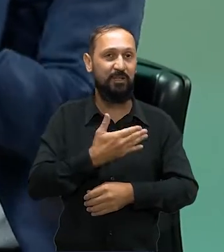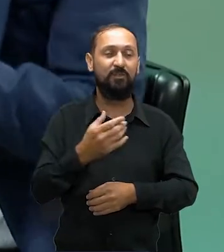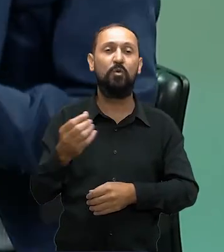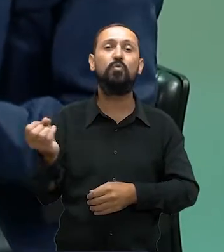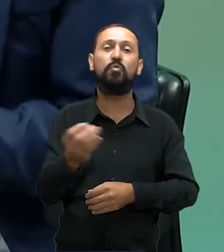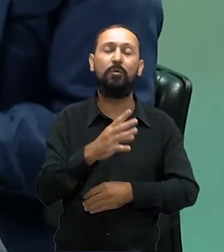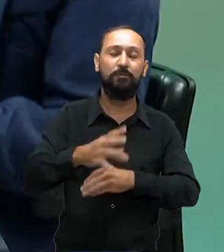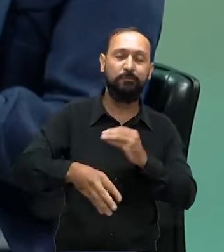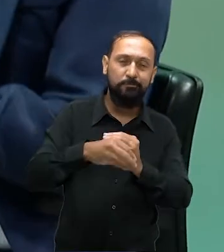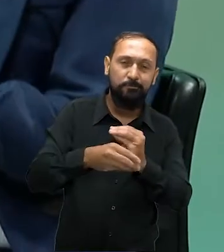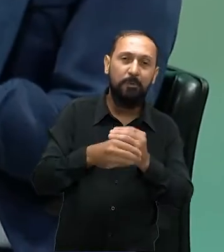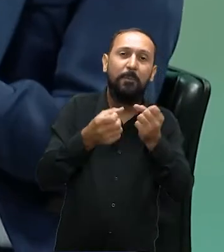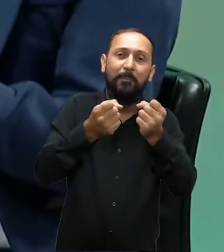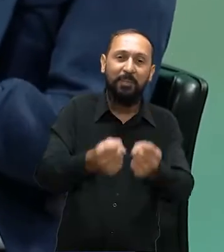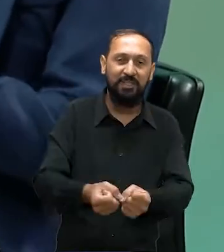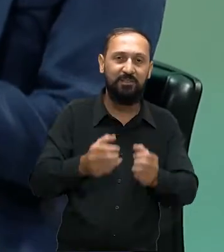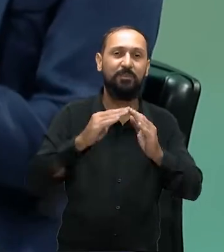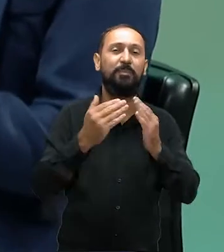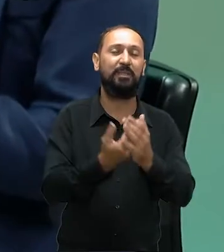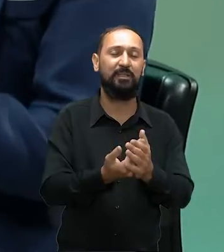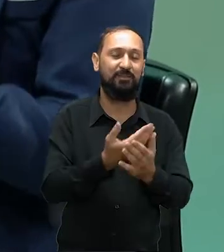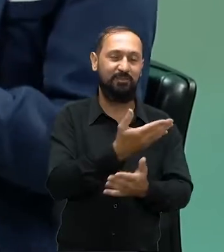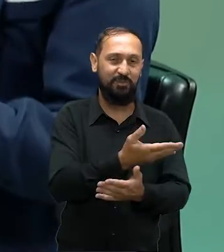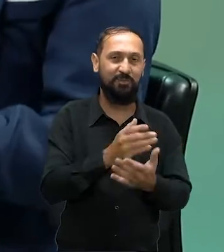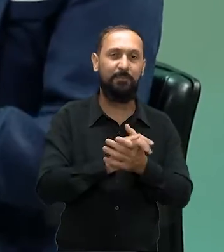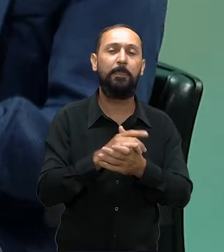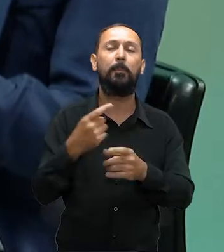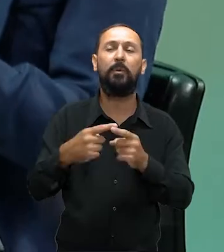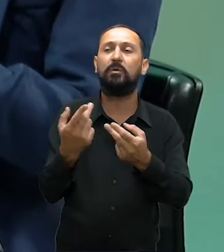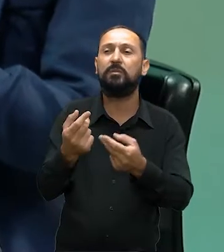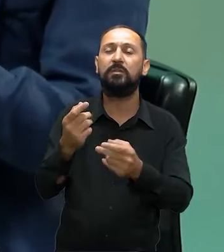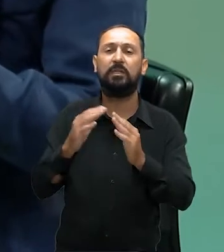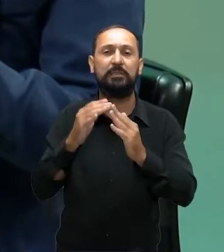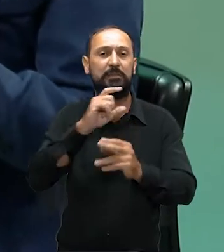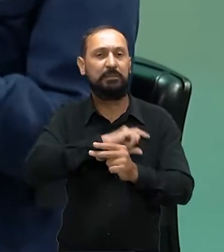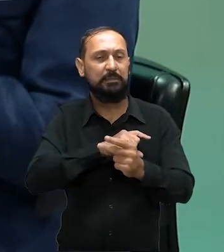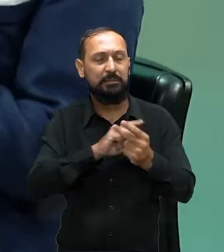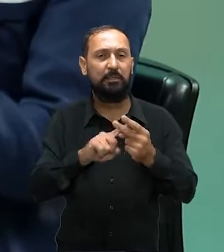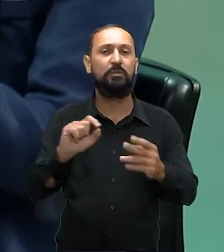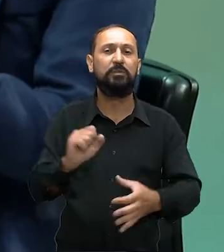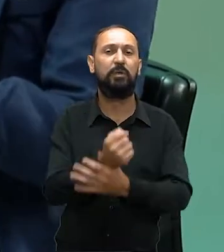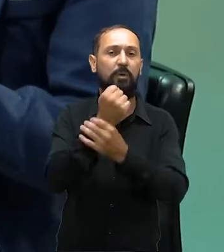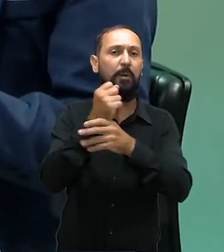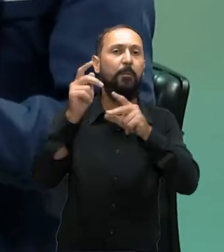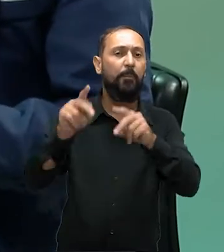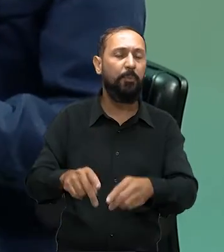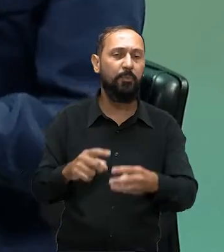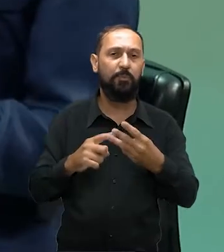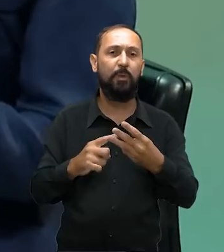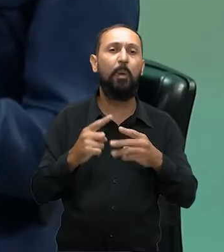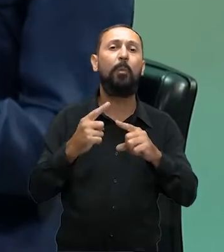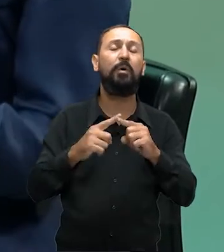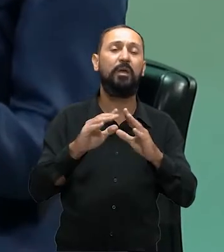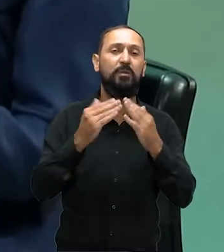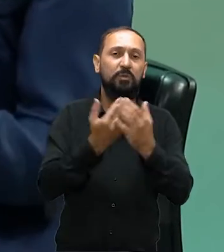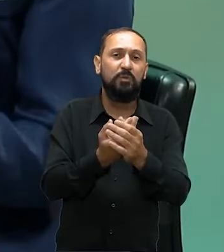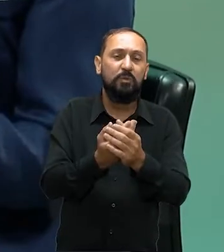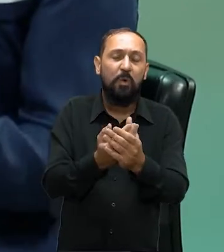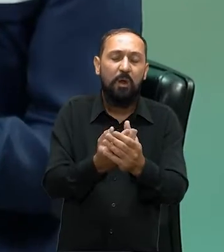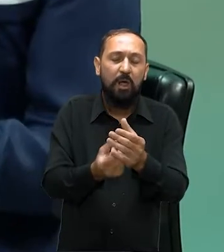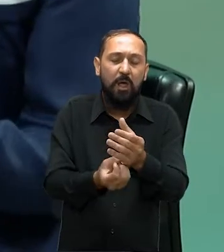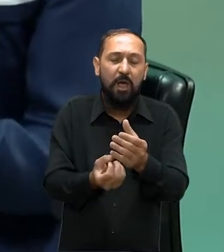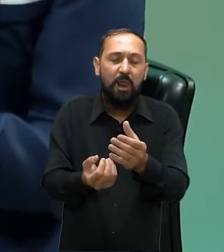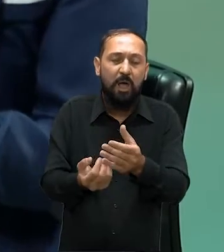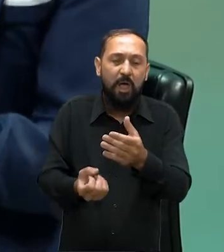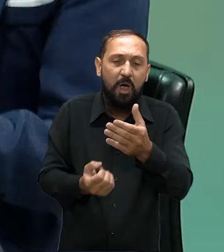que você leva para a educação. Assim como você tem a parte do Detran, você tem a parte da segurança pública dentro da escola, porque a escola é o